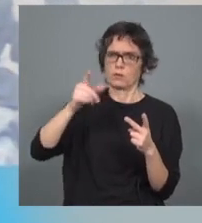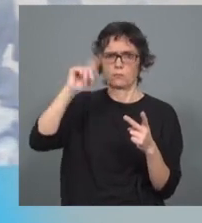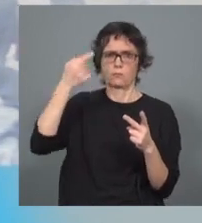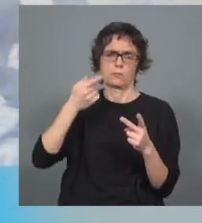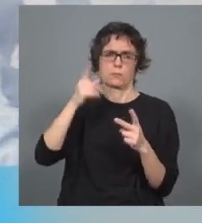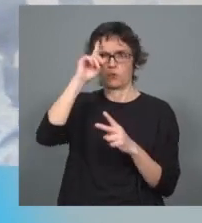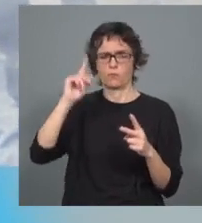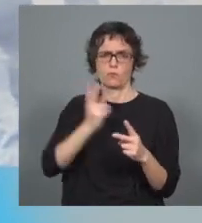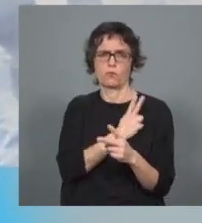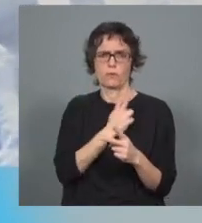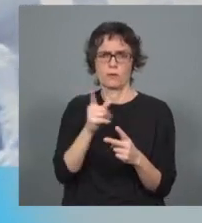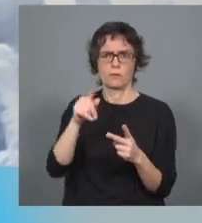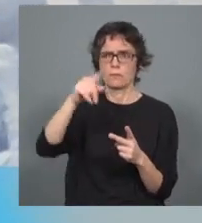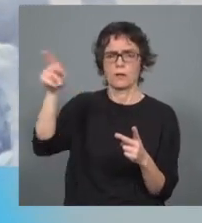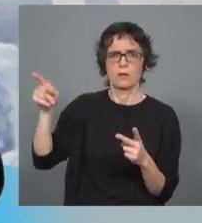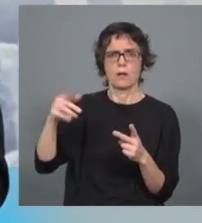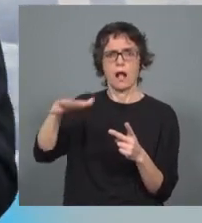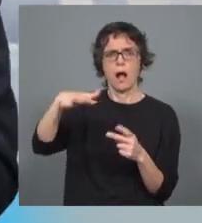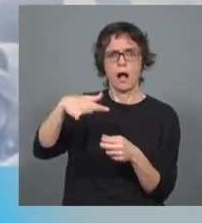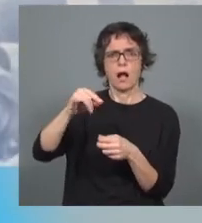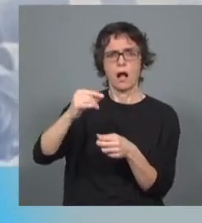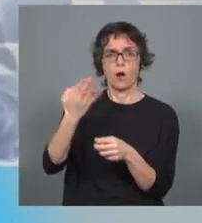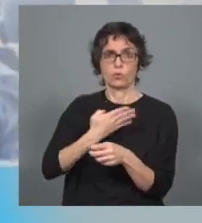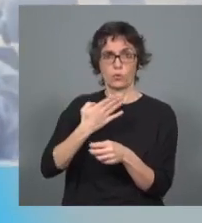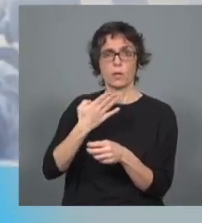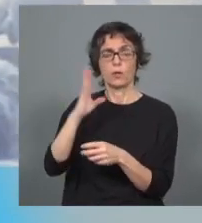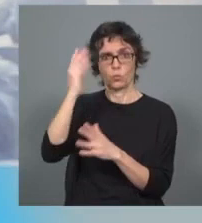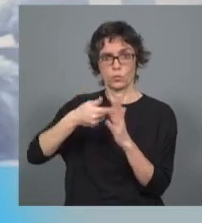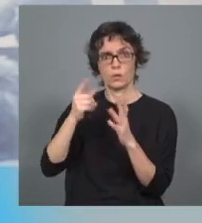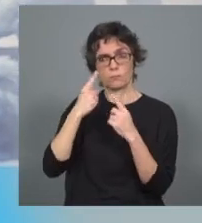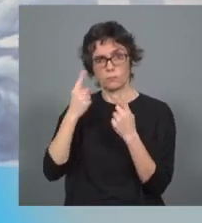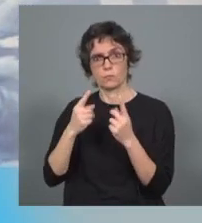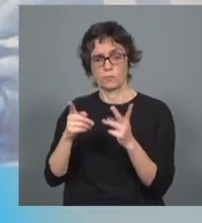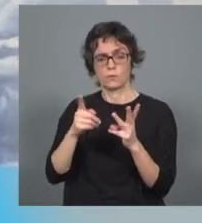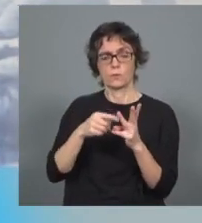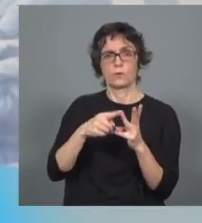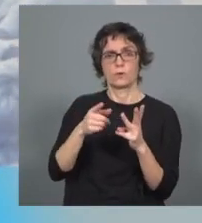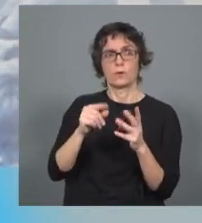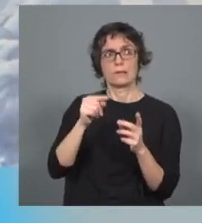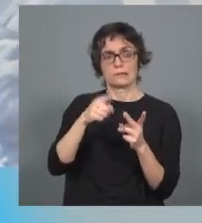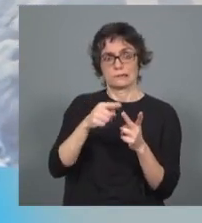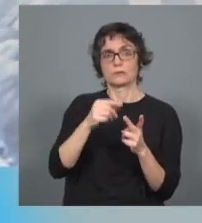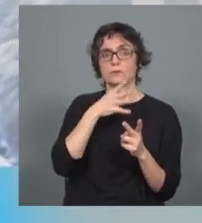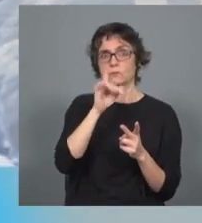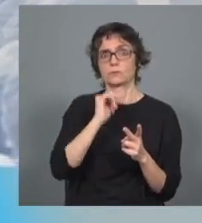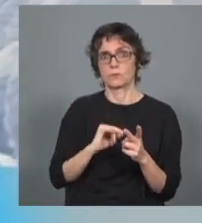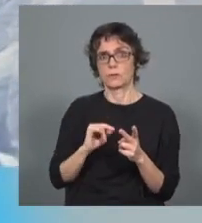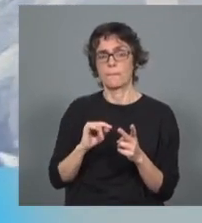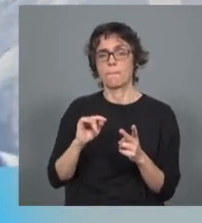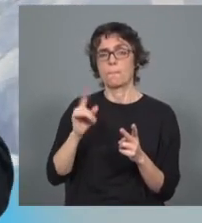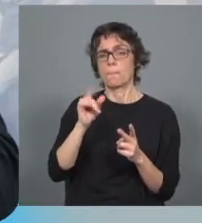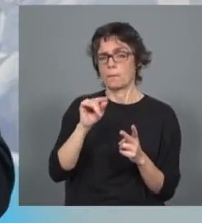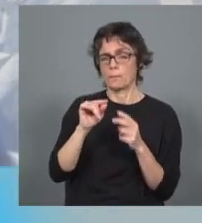professores universitários da área, aliás, do direito público, constitucional e público, para 4 dos juízes